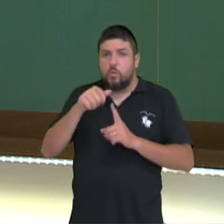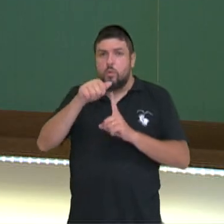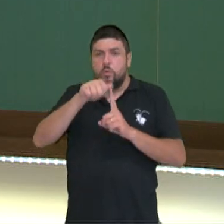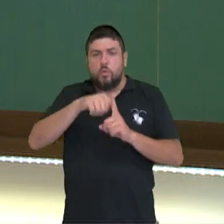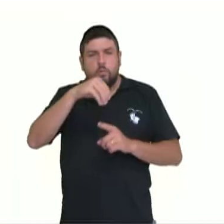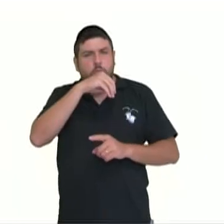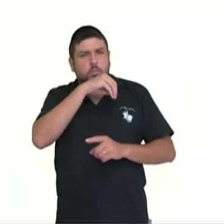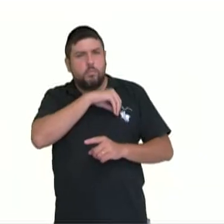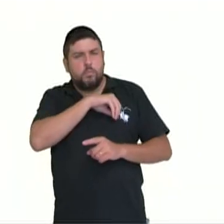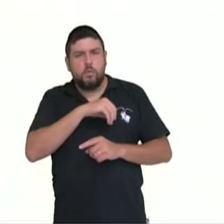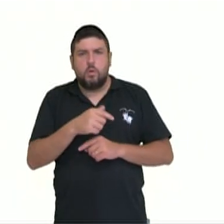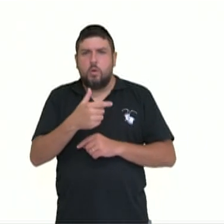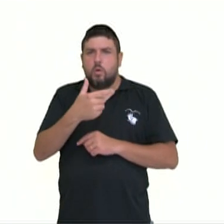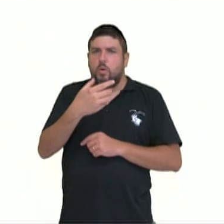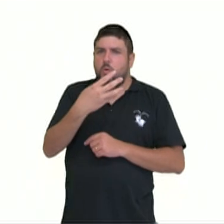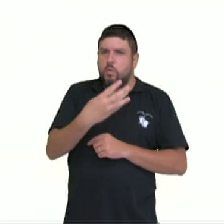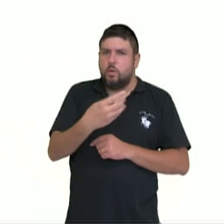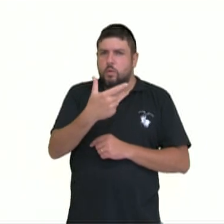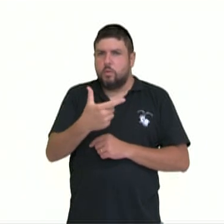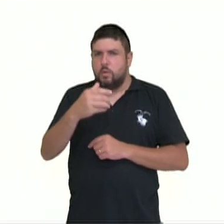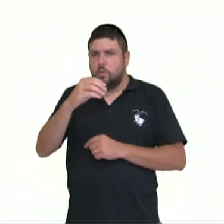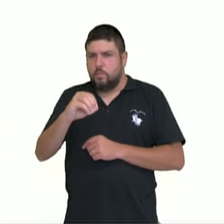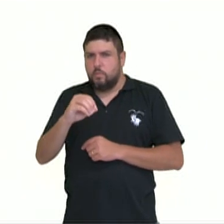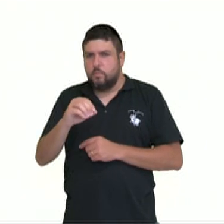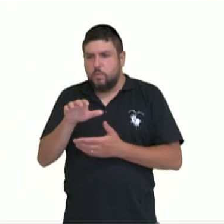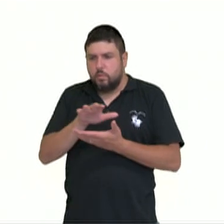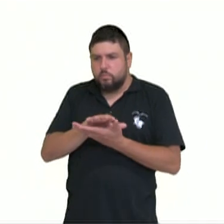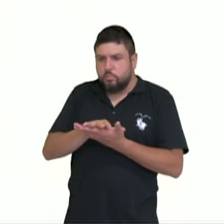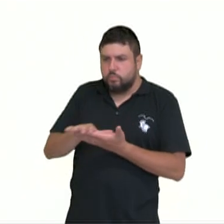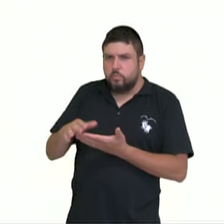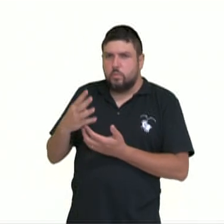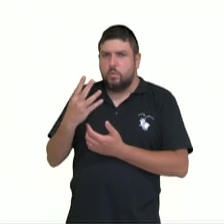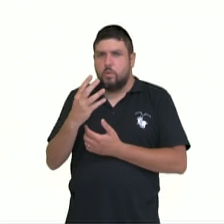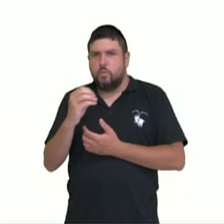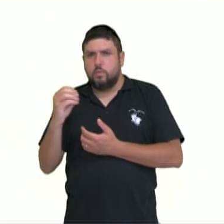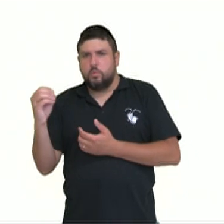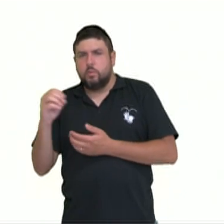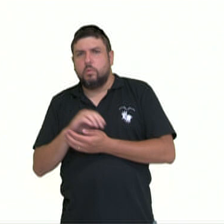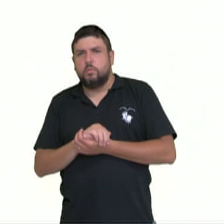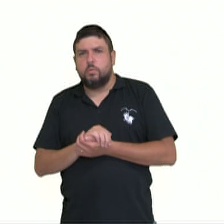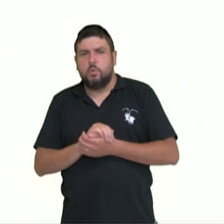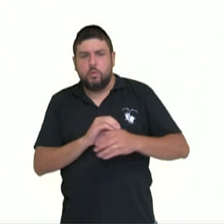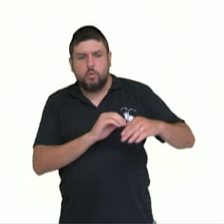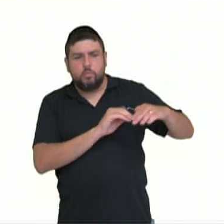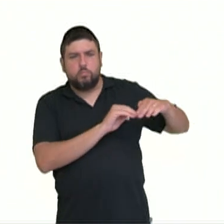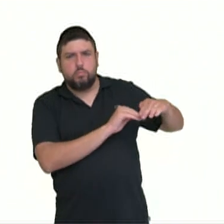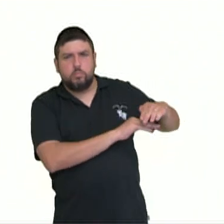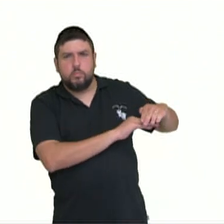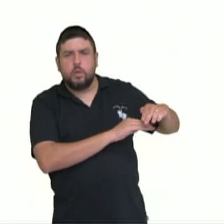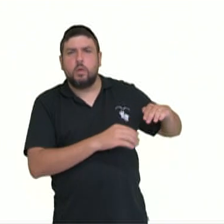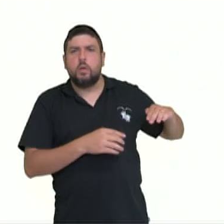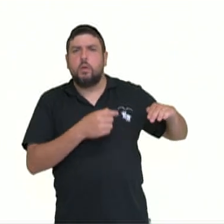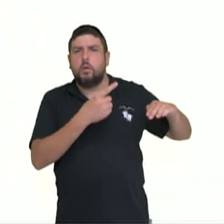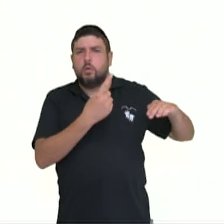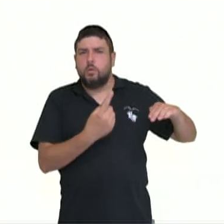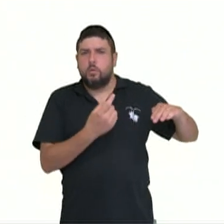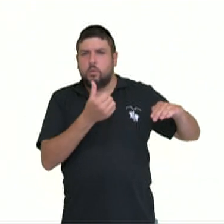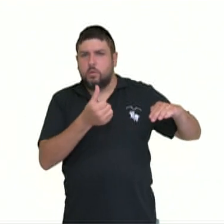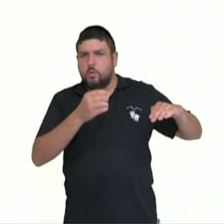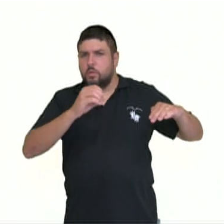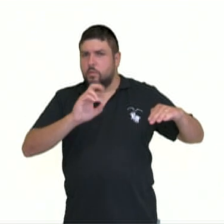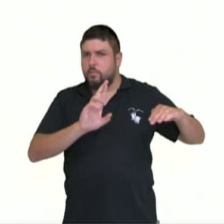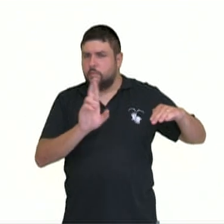420, ela gasta 400 e ela já tem guardado no banco 160. Então, guardem essas informações